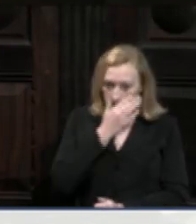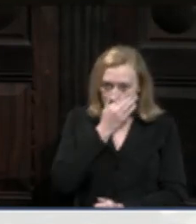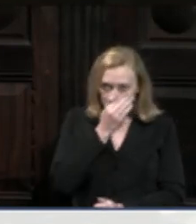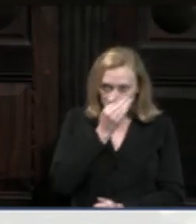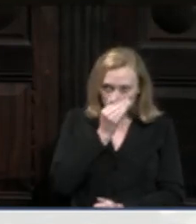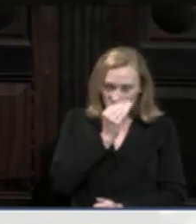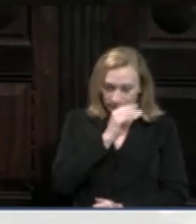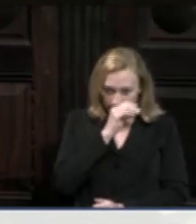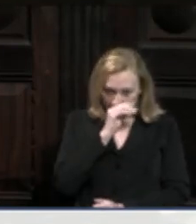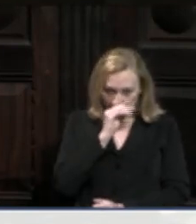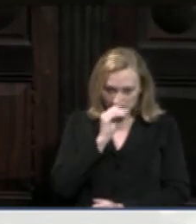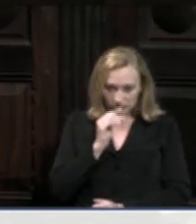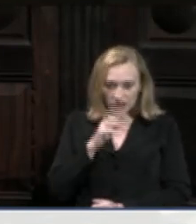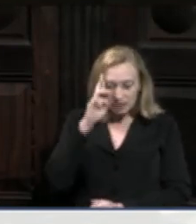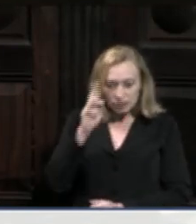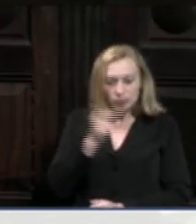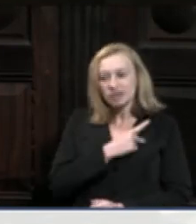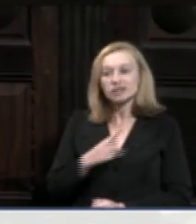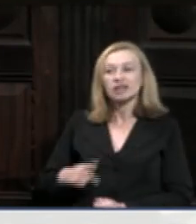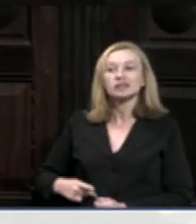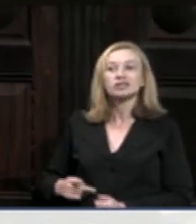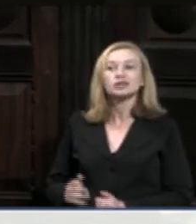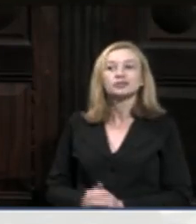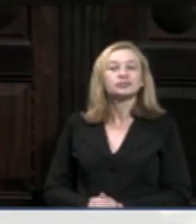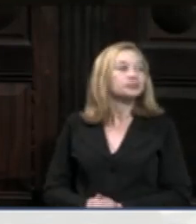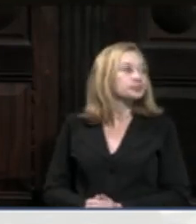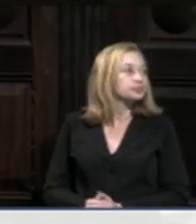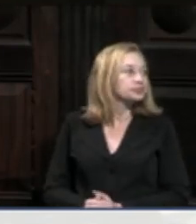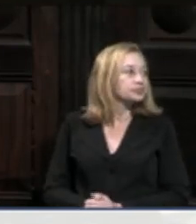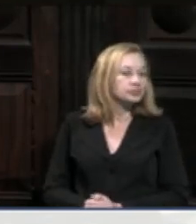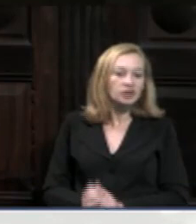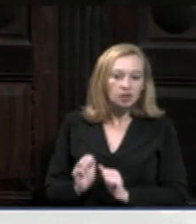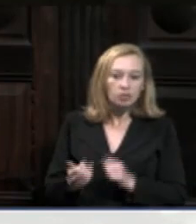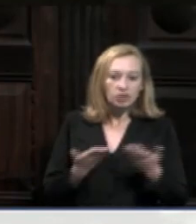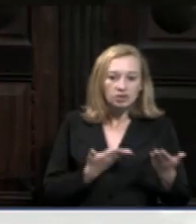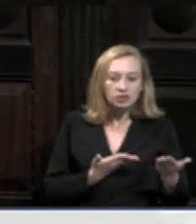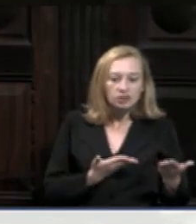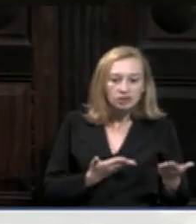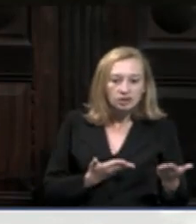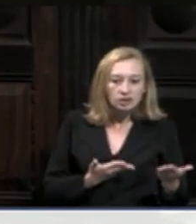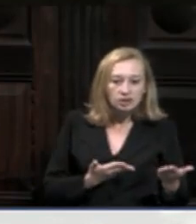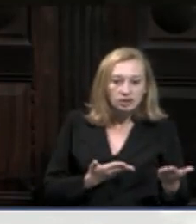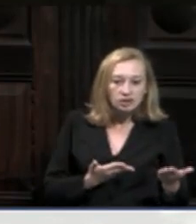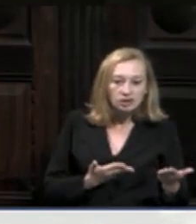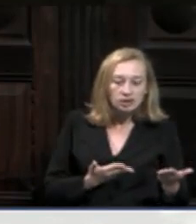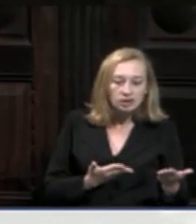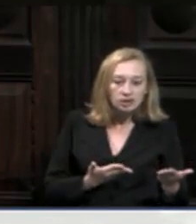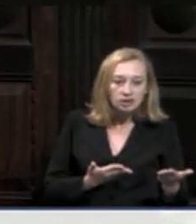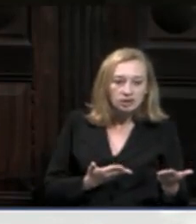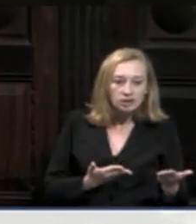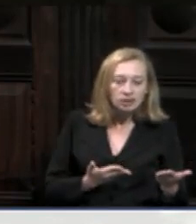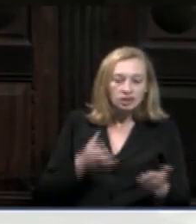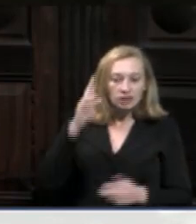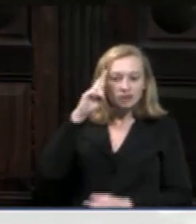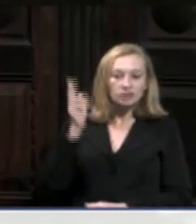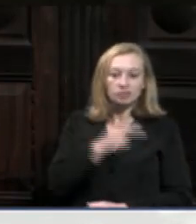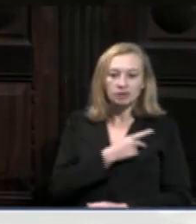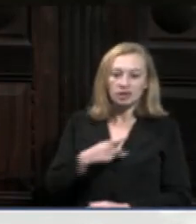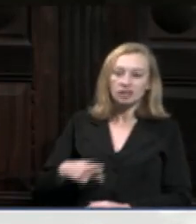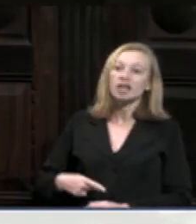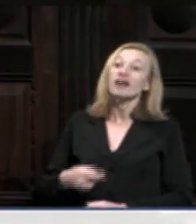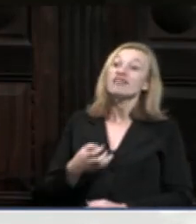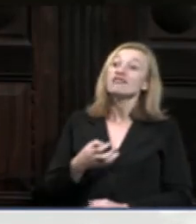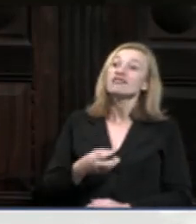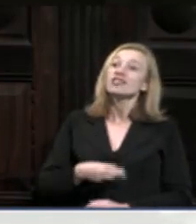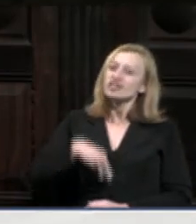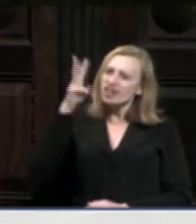Ramos. Senhor presidente. Senhor, Vossa Excelência, pode fazer uso da Quem tribuna. quer ser